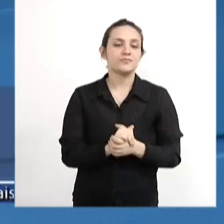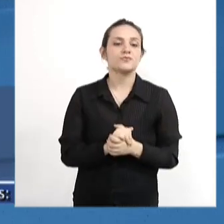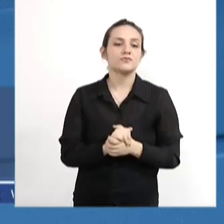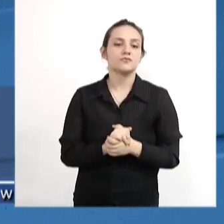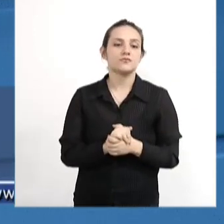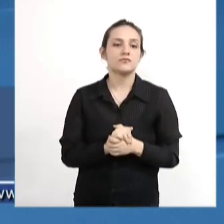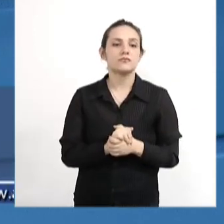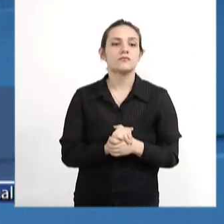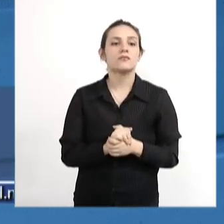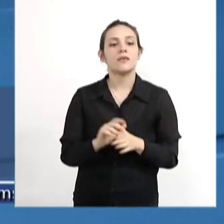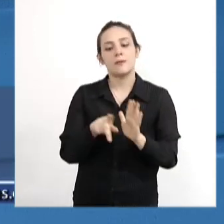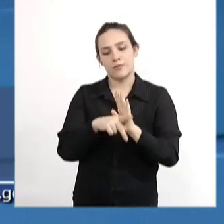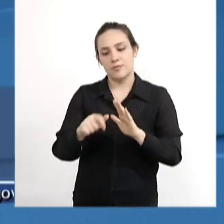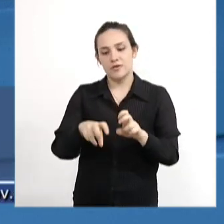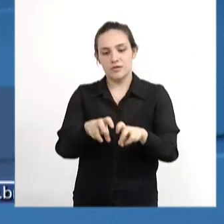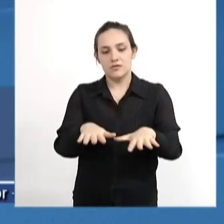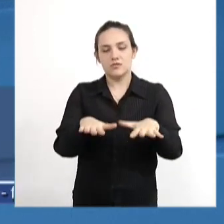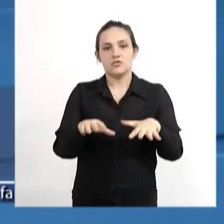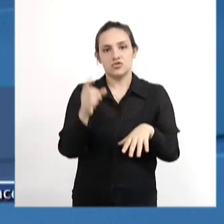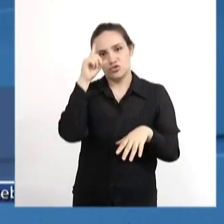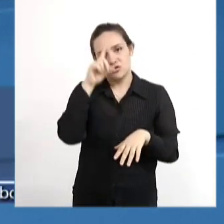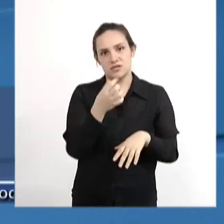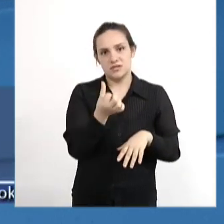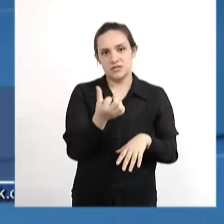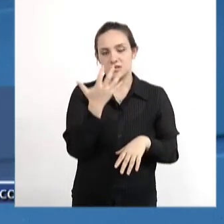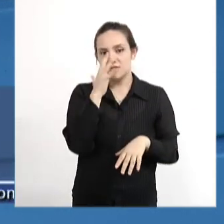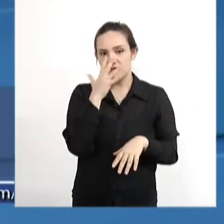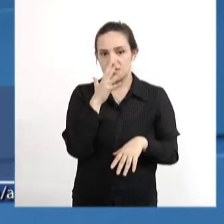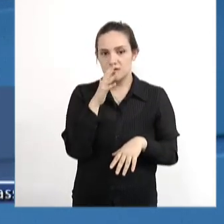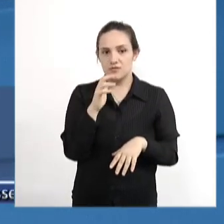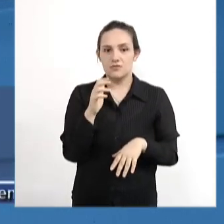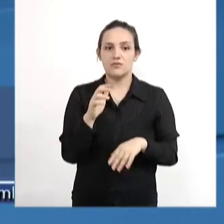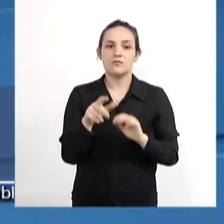das deliberações, 6 de fevereiro de 2020, Antônio Vaz,